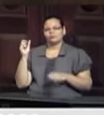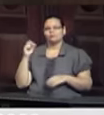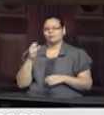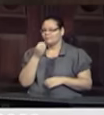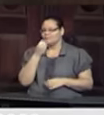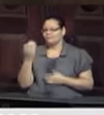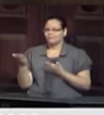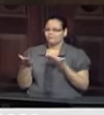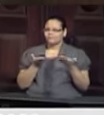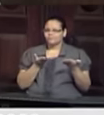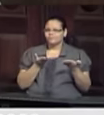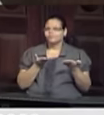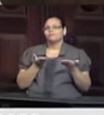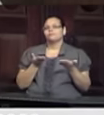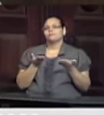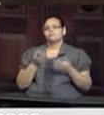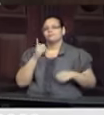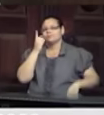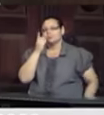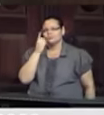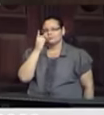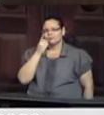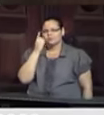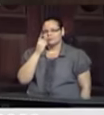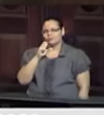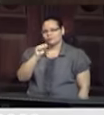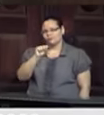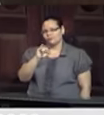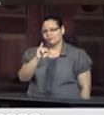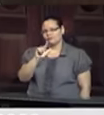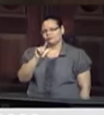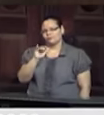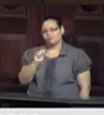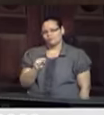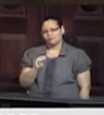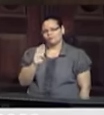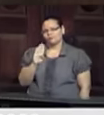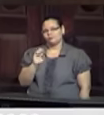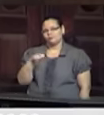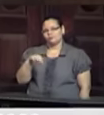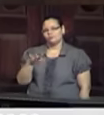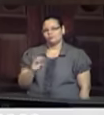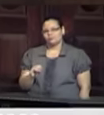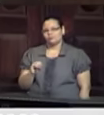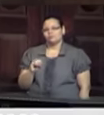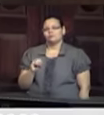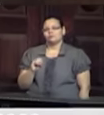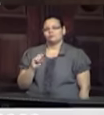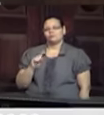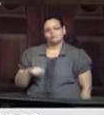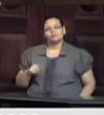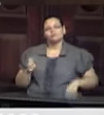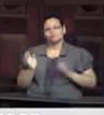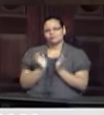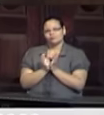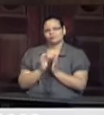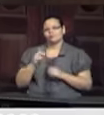seja bem-vindo. Deputado Silas Bento, da minha bancada, do